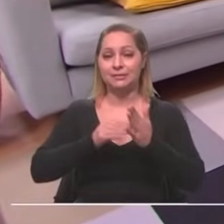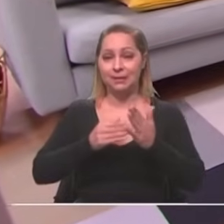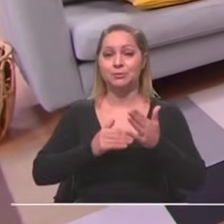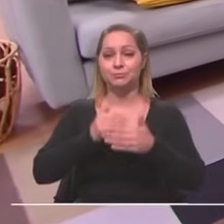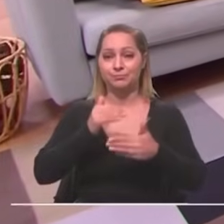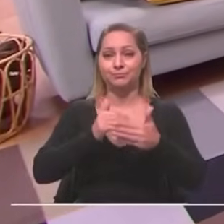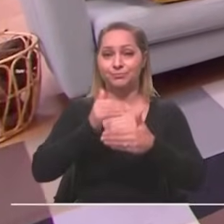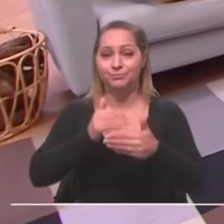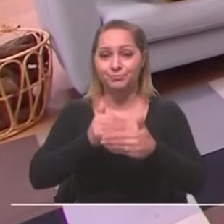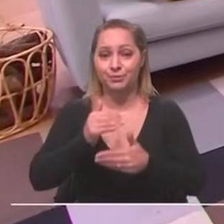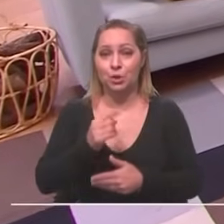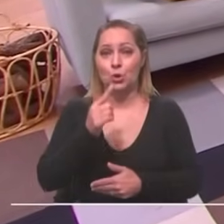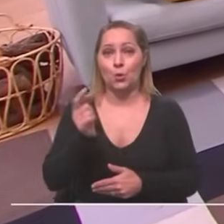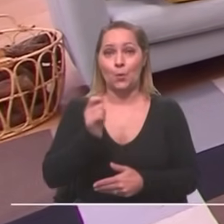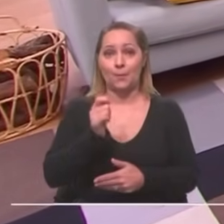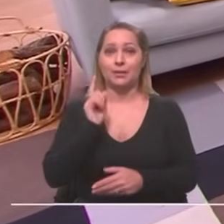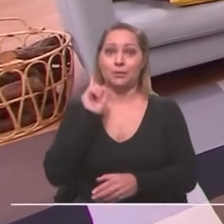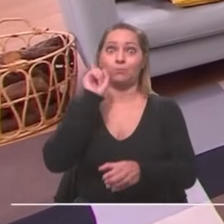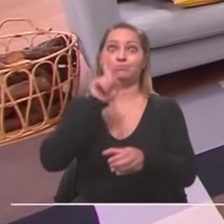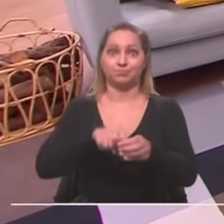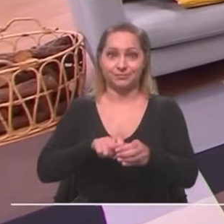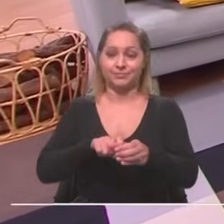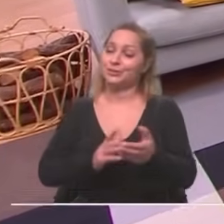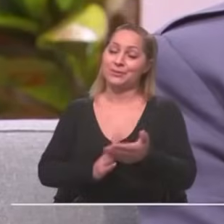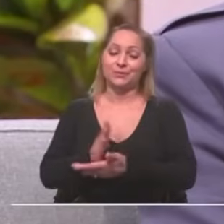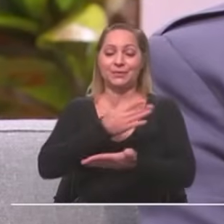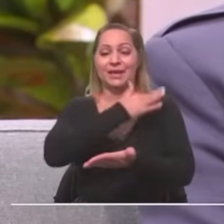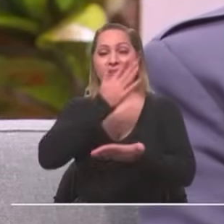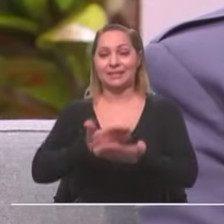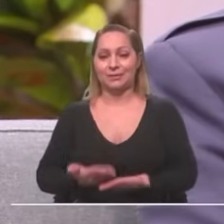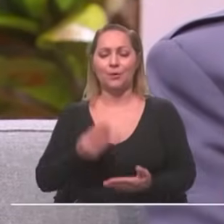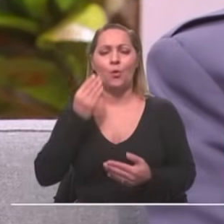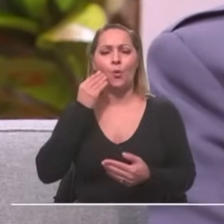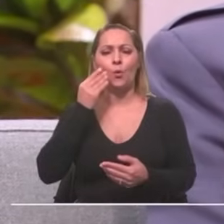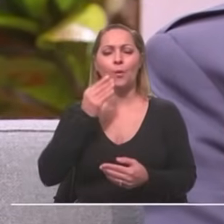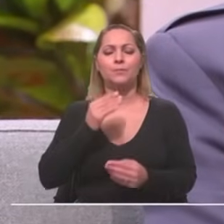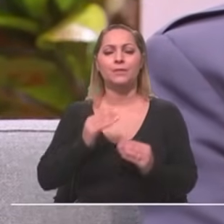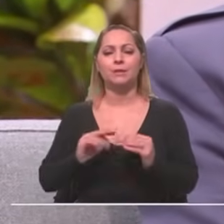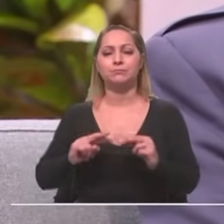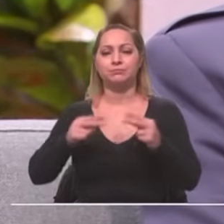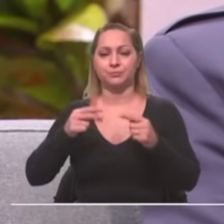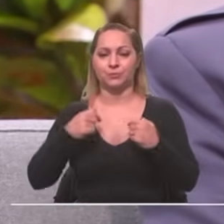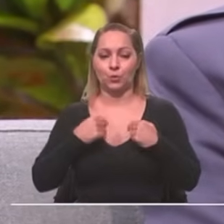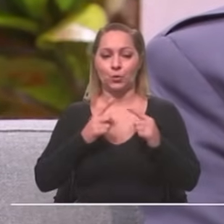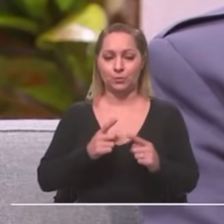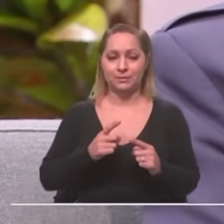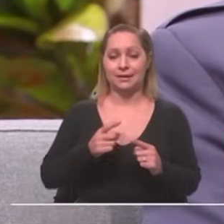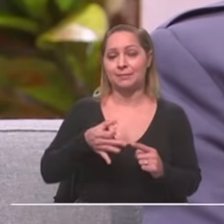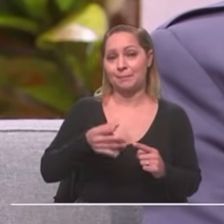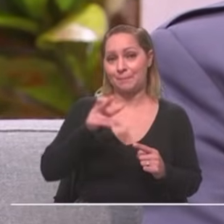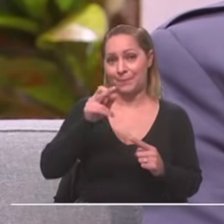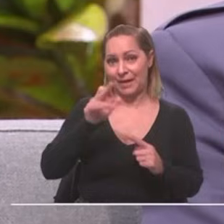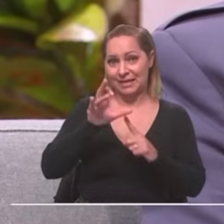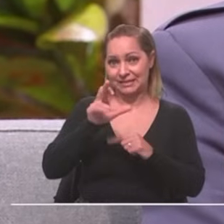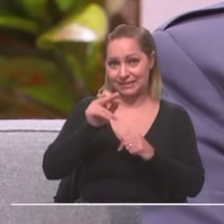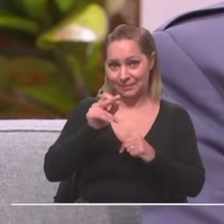tudo num espaço de um mês, fui incorporada e ainda cá estou. E como é que se chega a sargento-chefe? Portanto, eu comecei como praça, não claro. É?